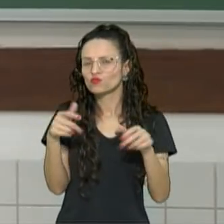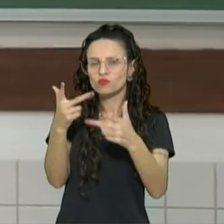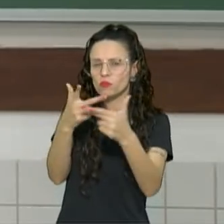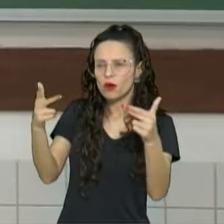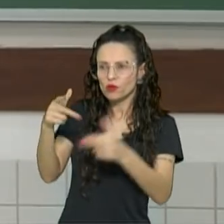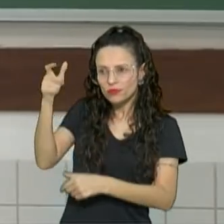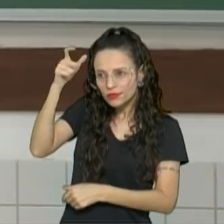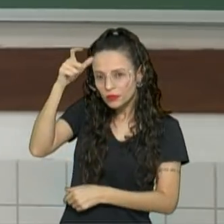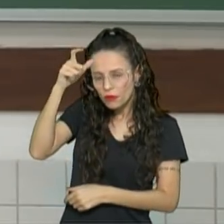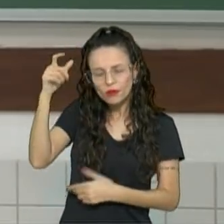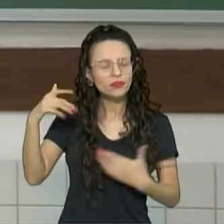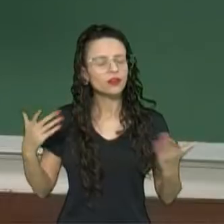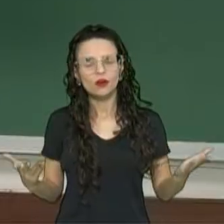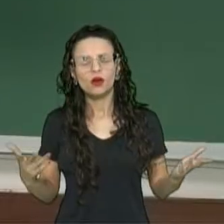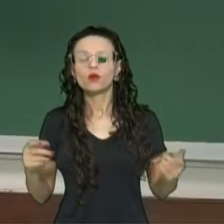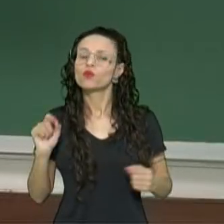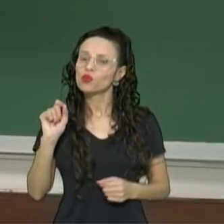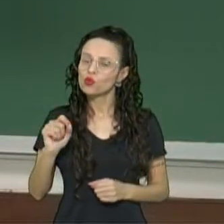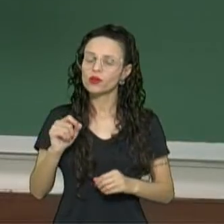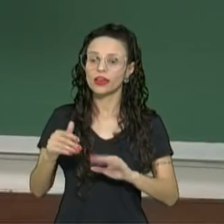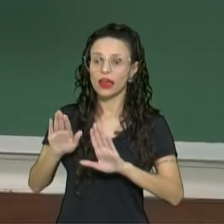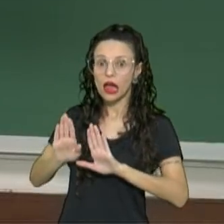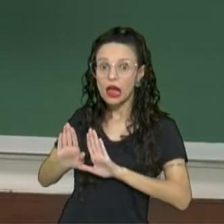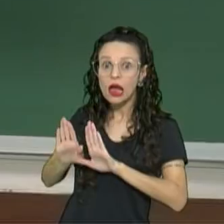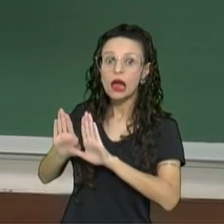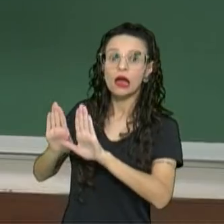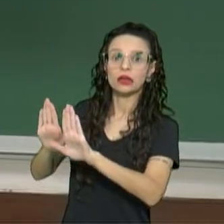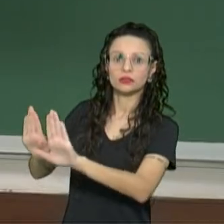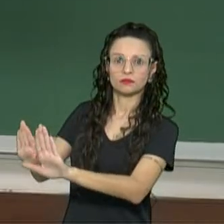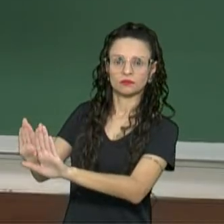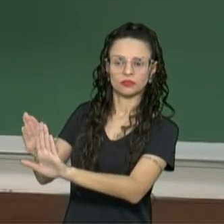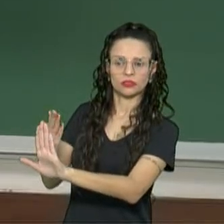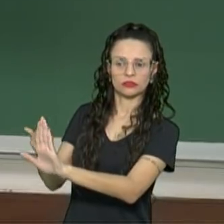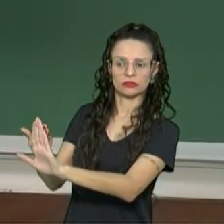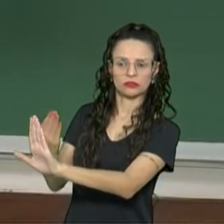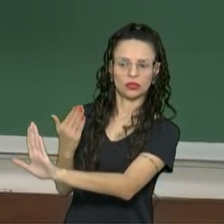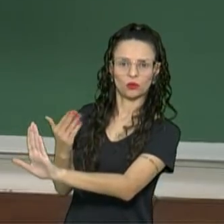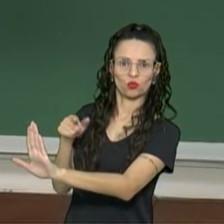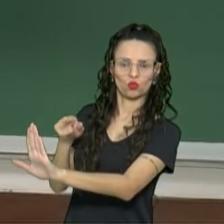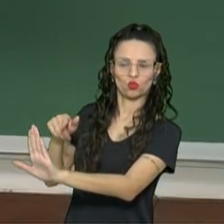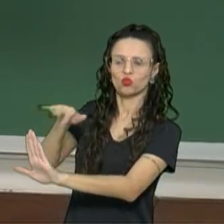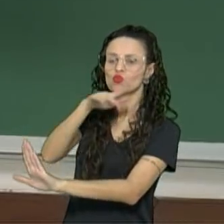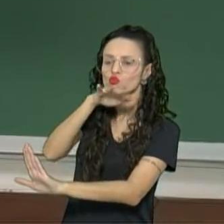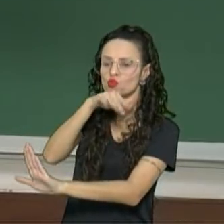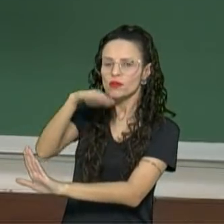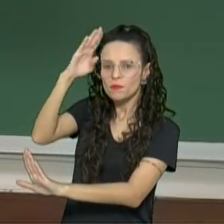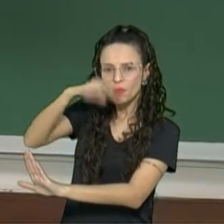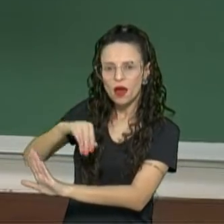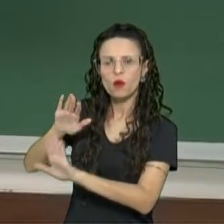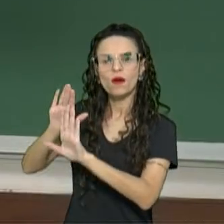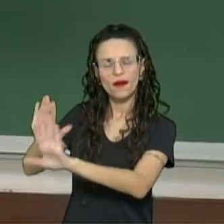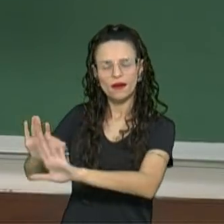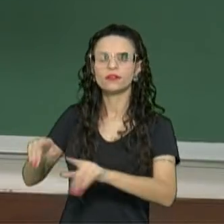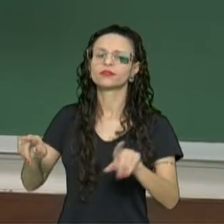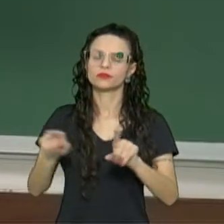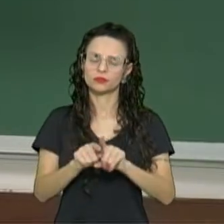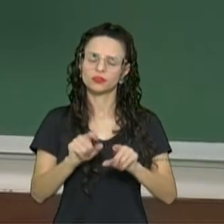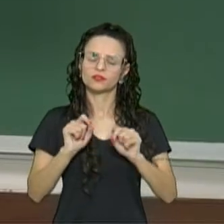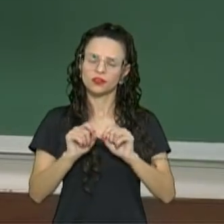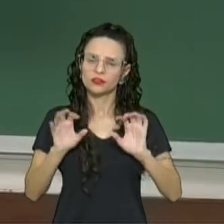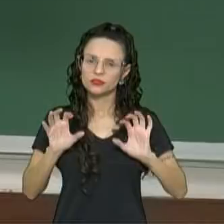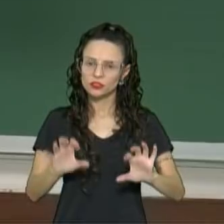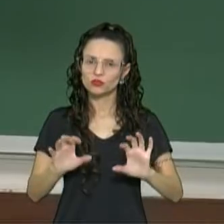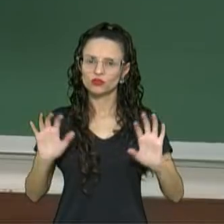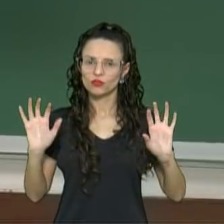demoníaco, para o quê? Para afastar os seres, né, ruins dos povos indígenas. Então, eles vão fazer também